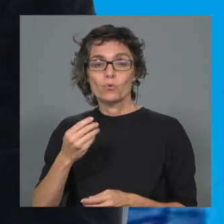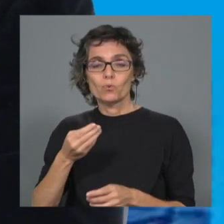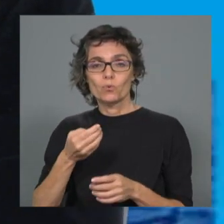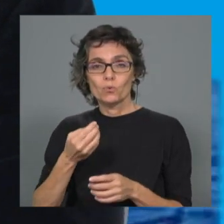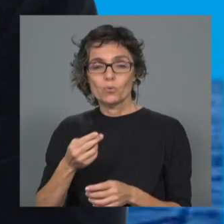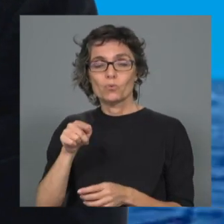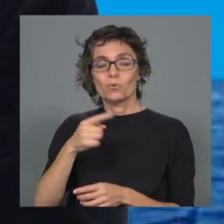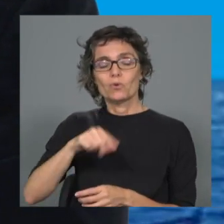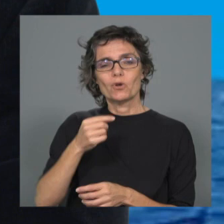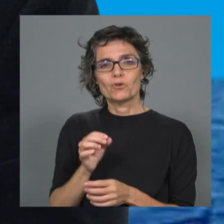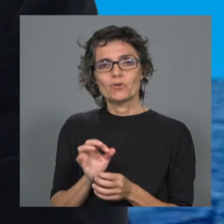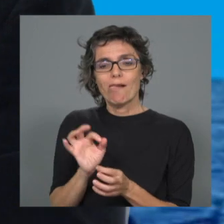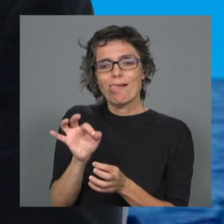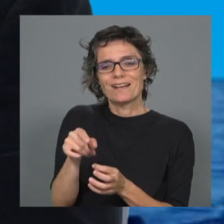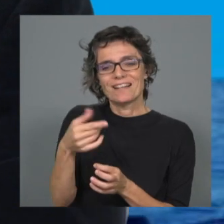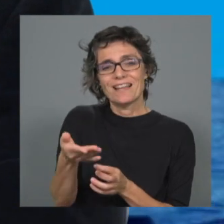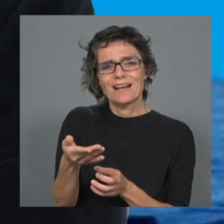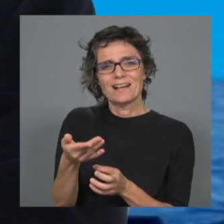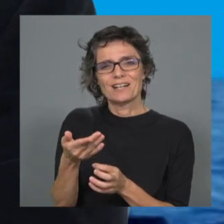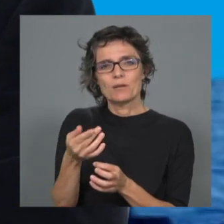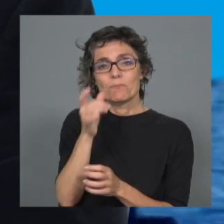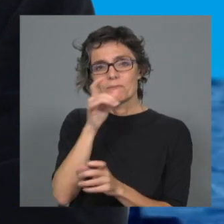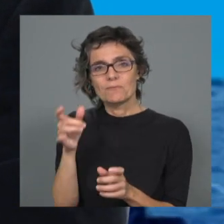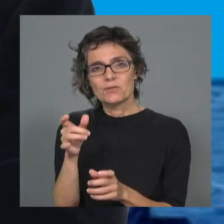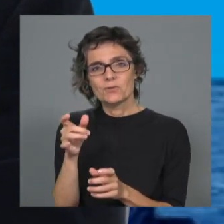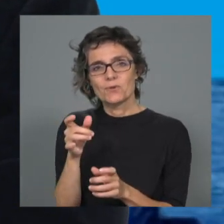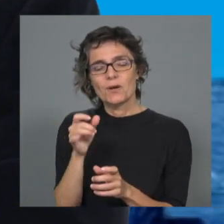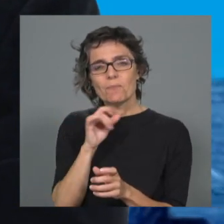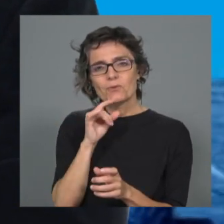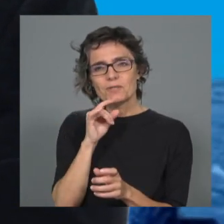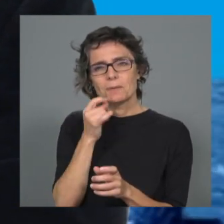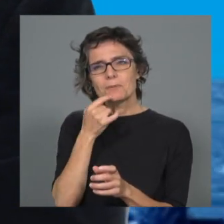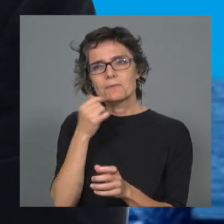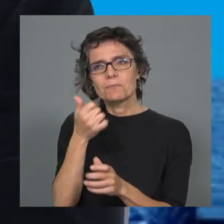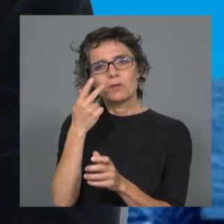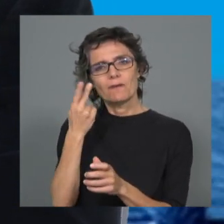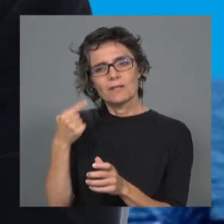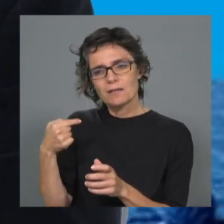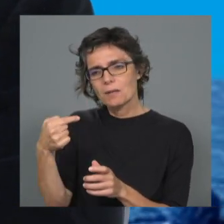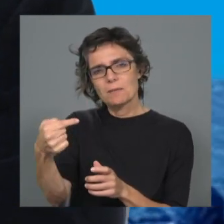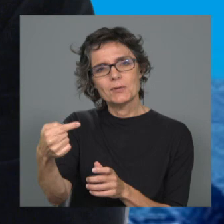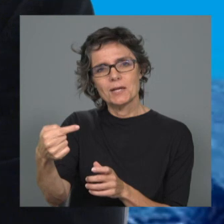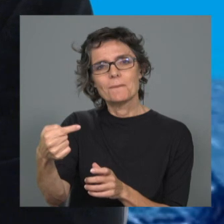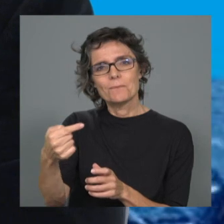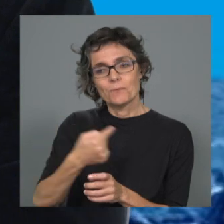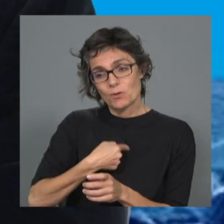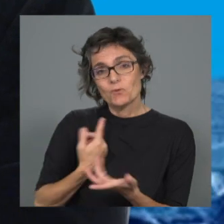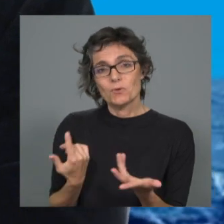ou contribuir para uma busca de propósito e sentido de vida, não é? E é isto que, no fim do